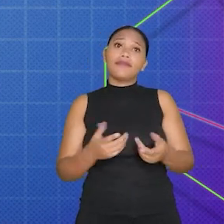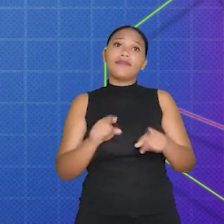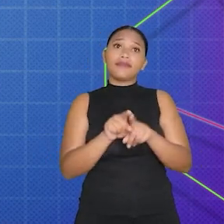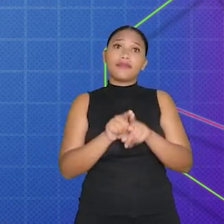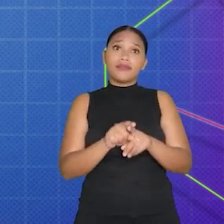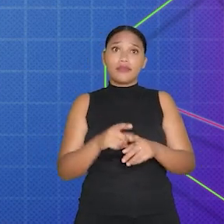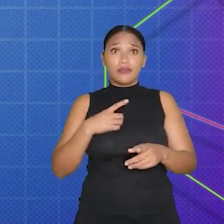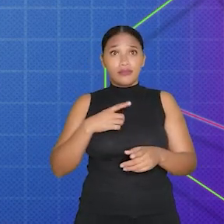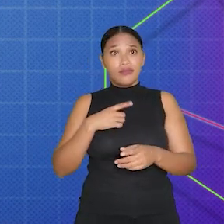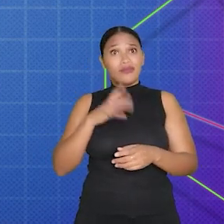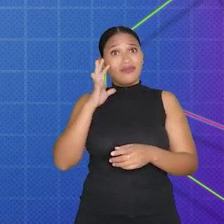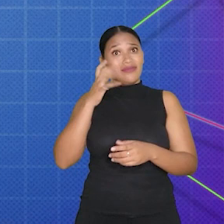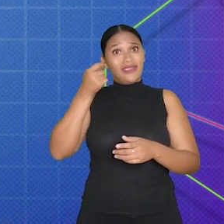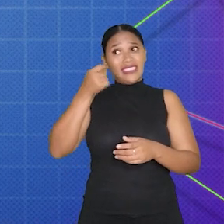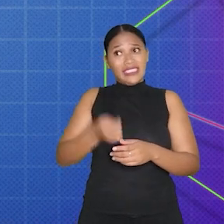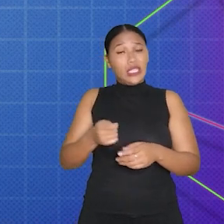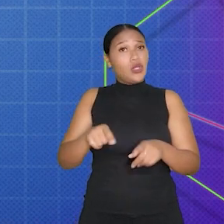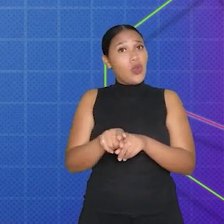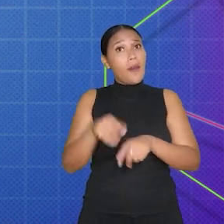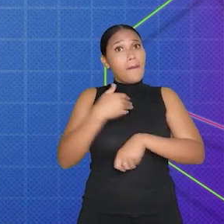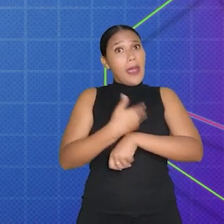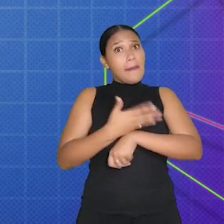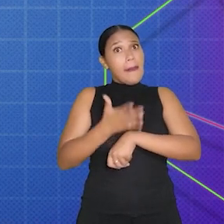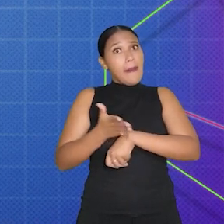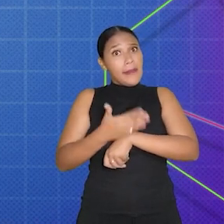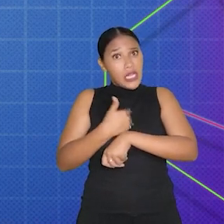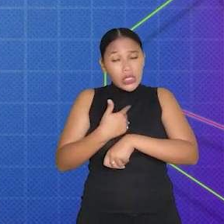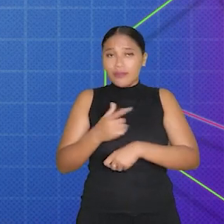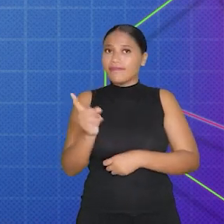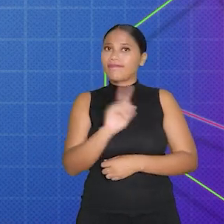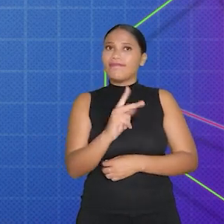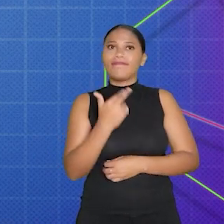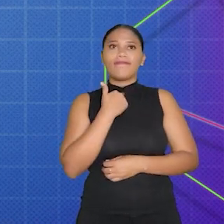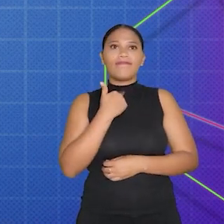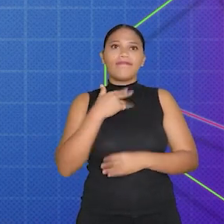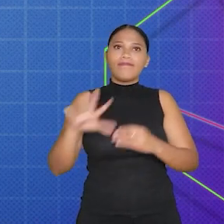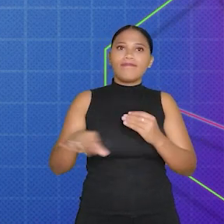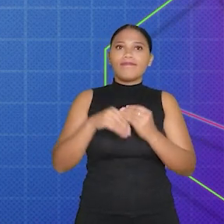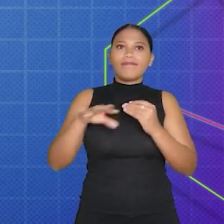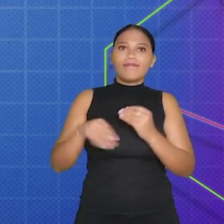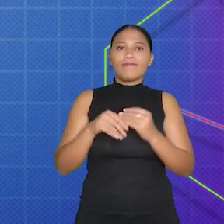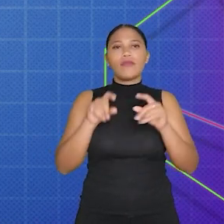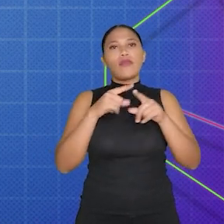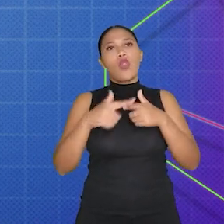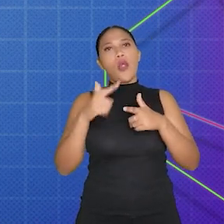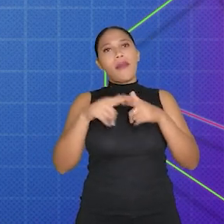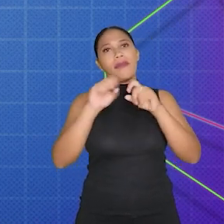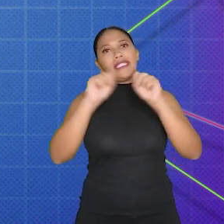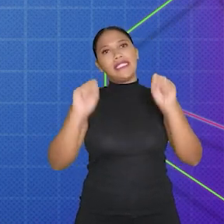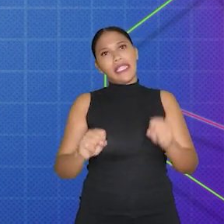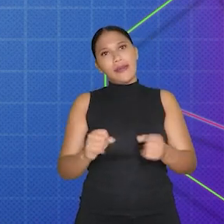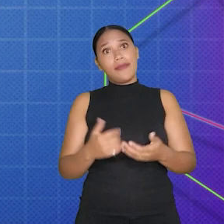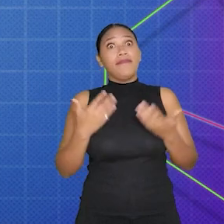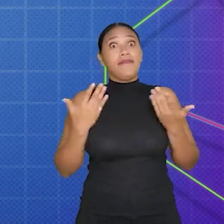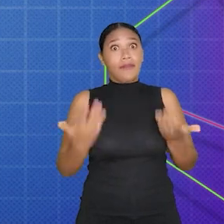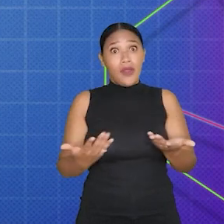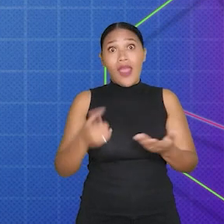forçada. Além disso, a parada forçada não deve ser usada frequentemente, pois pode causar problemas adicionais no sistema